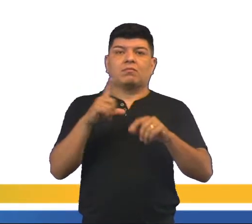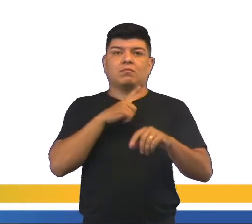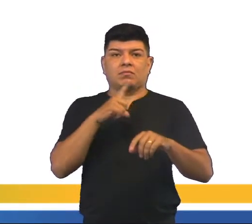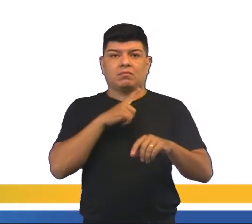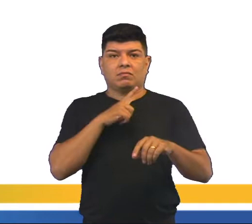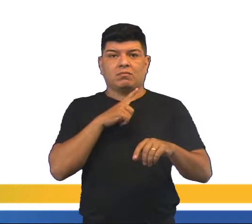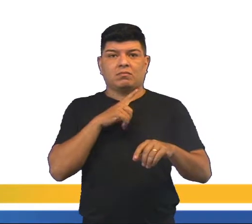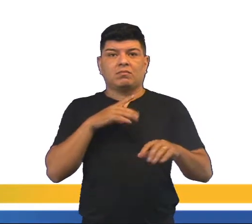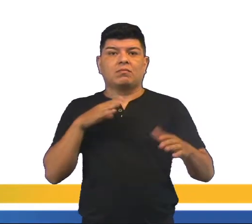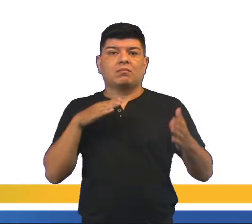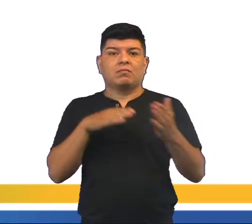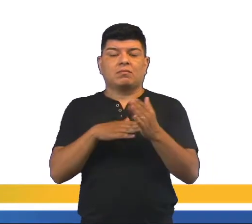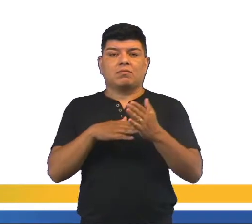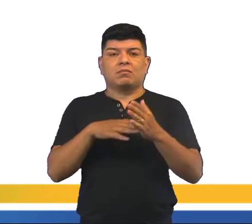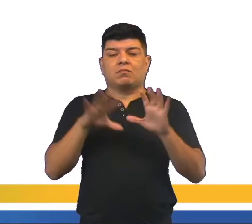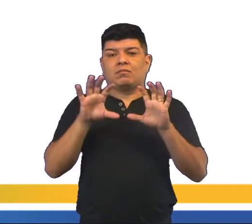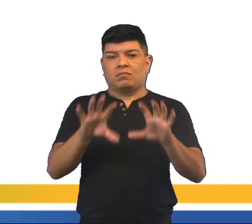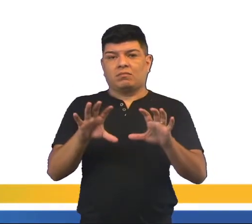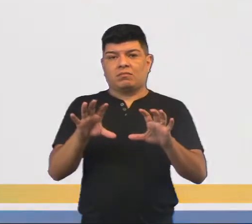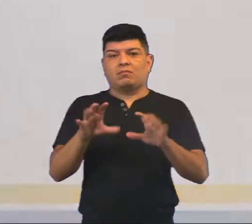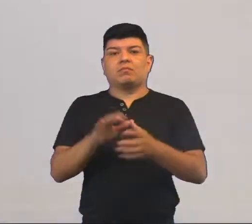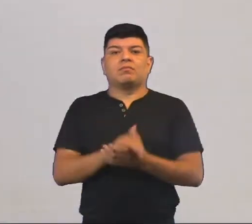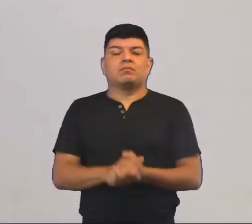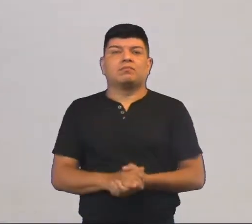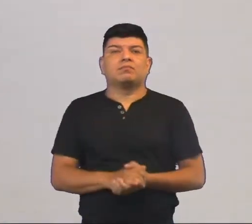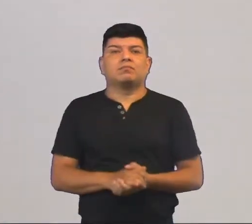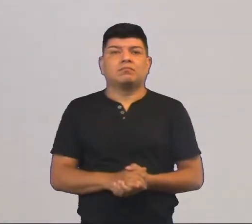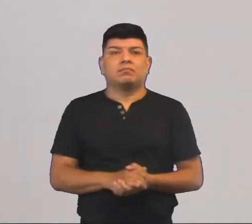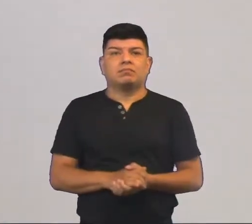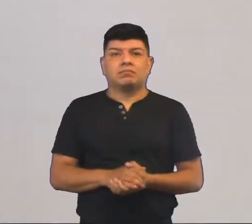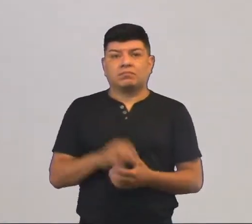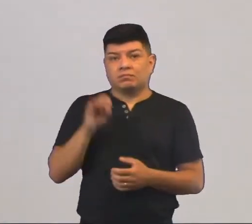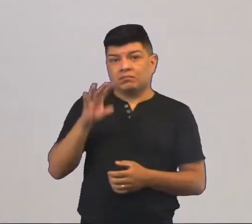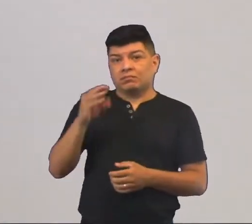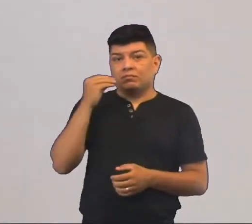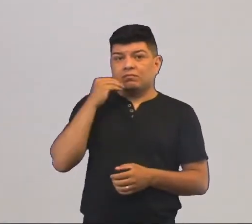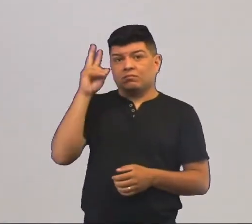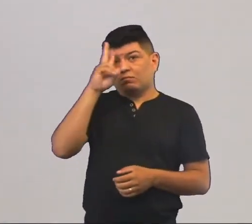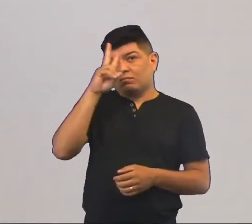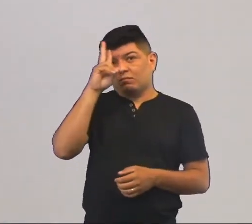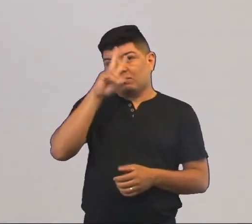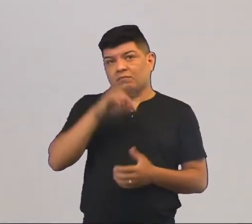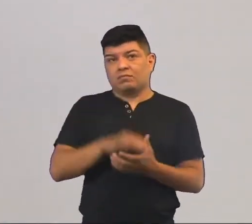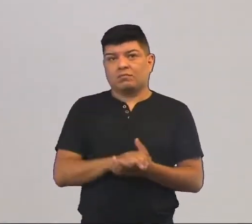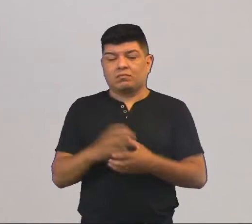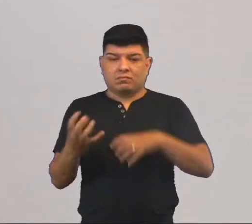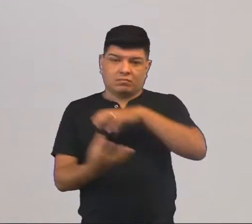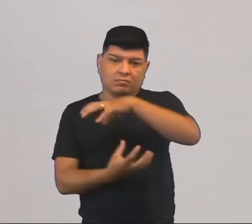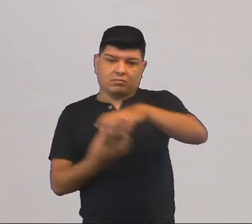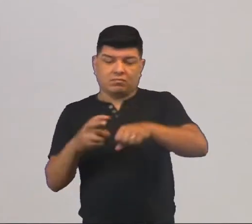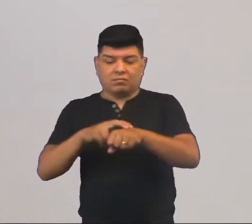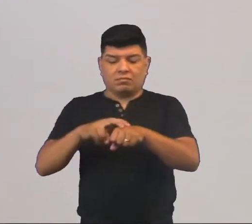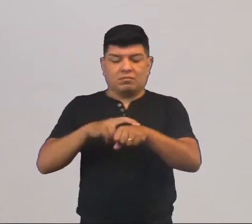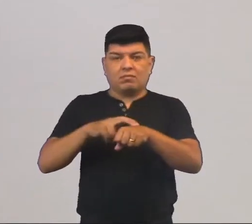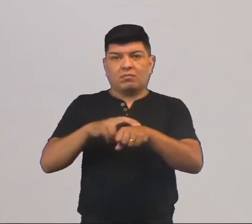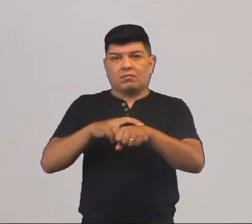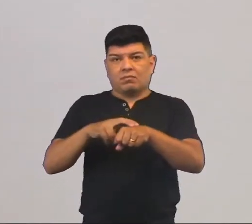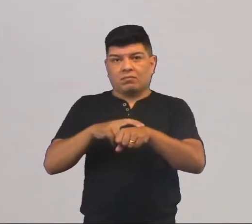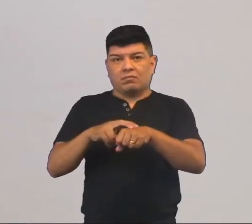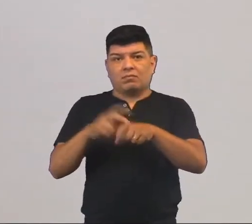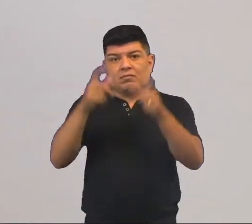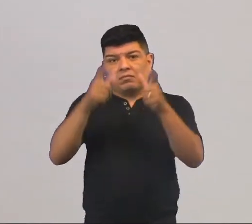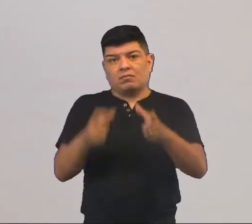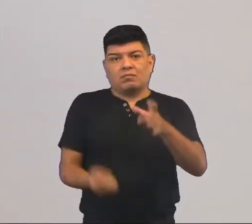produção, atingindo o meio agrário. É só você tentar lembrar aí da questão da Revolução Verde. Quando